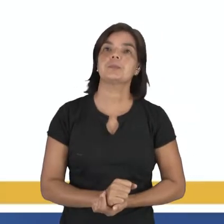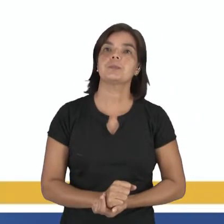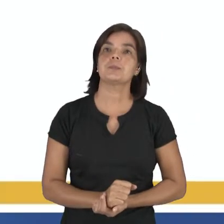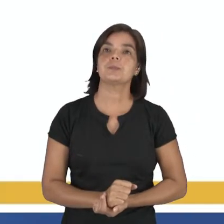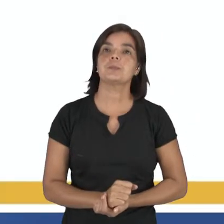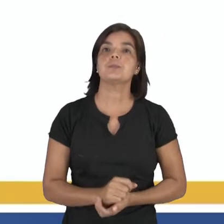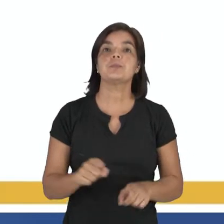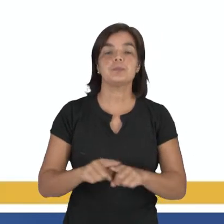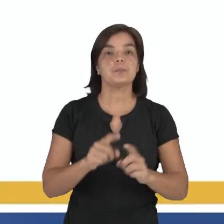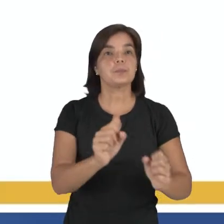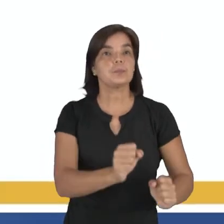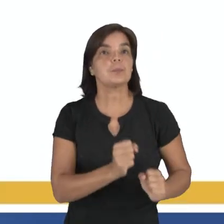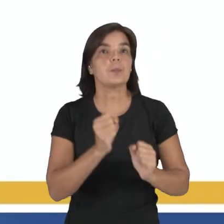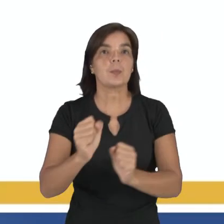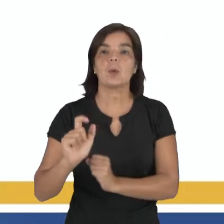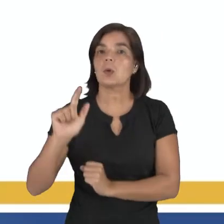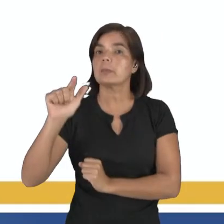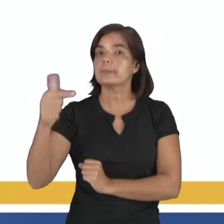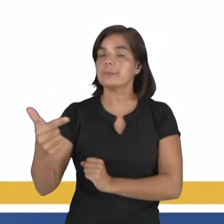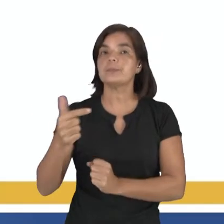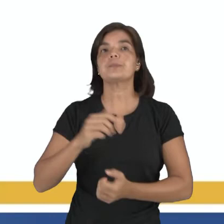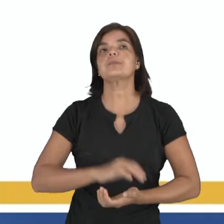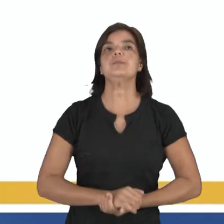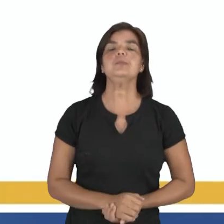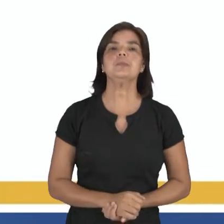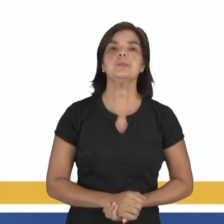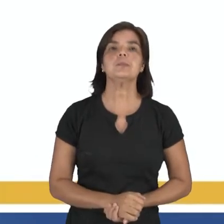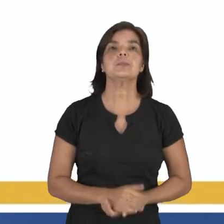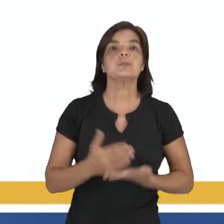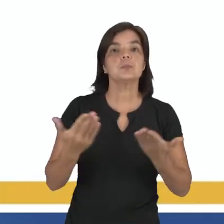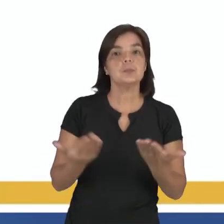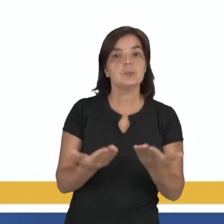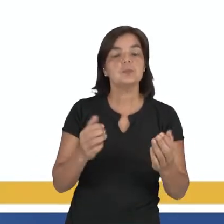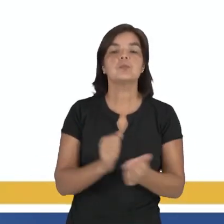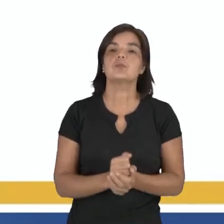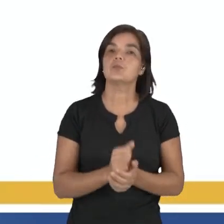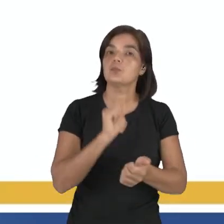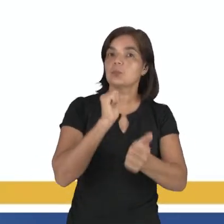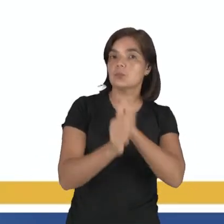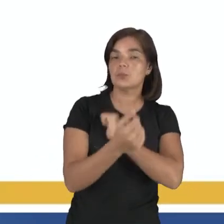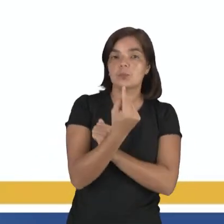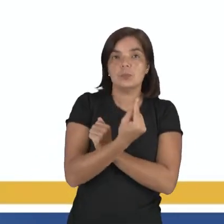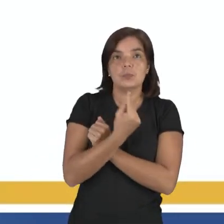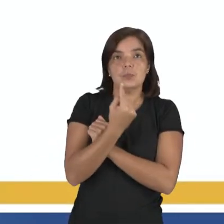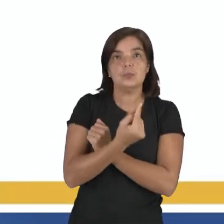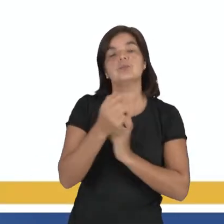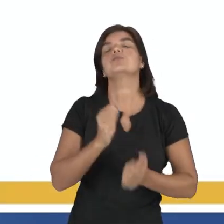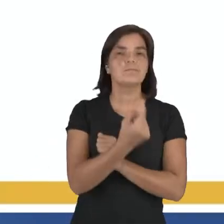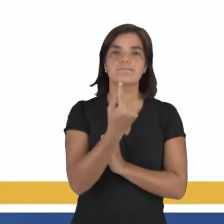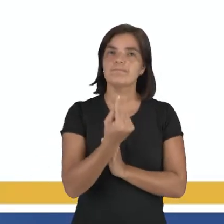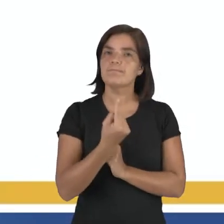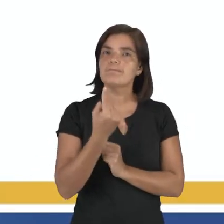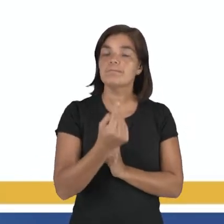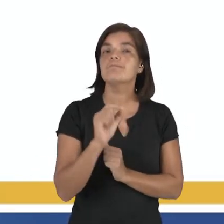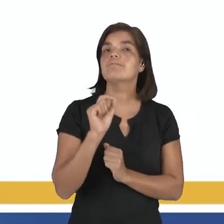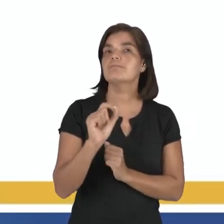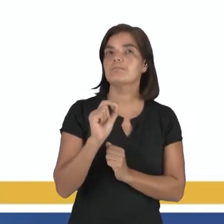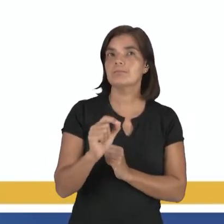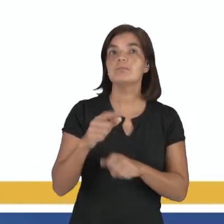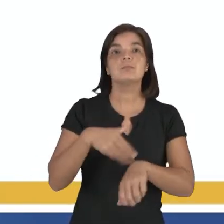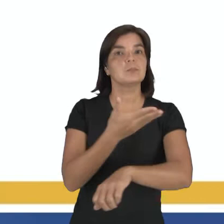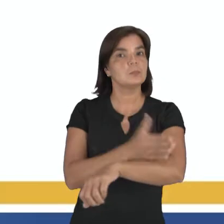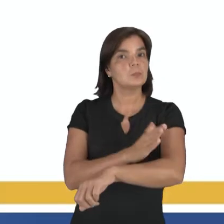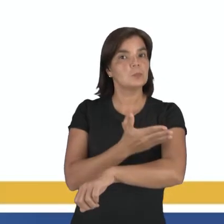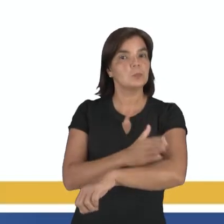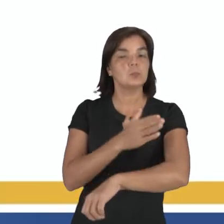questão da canoagem, dentre outros, né? Vamos falar agora da classificação dos esportes individuais. São aqueles